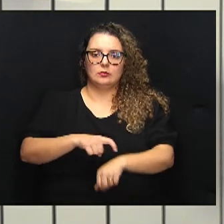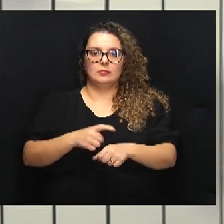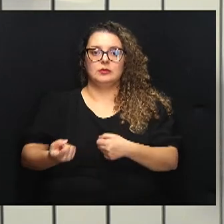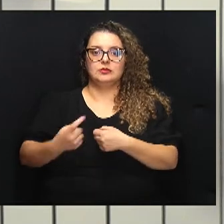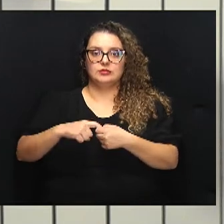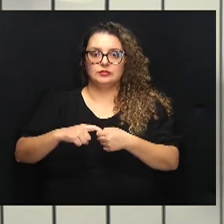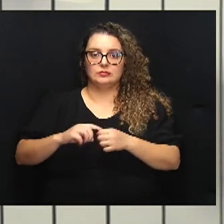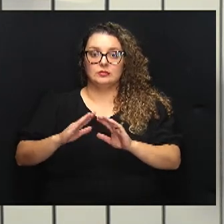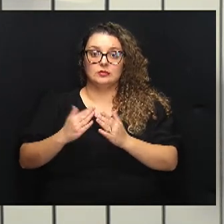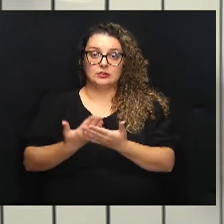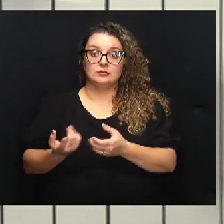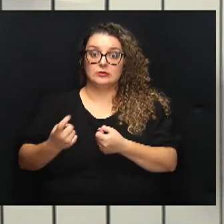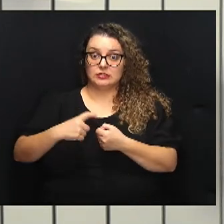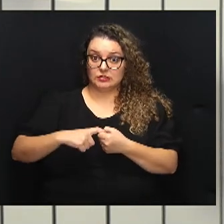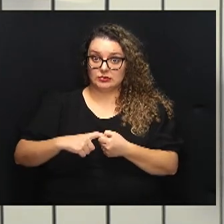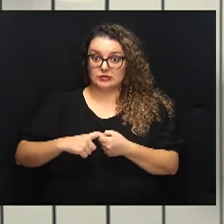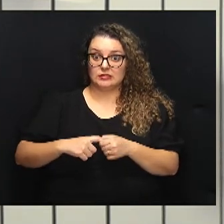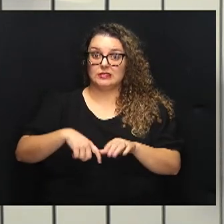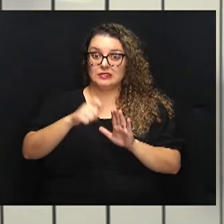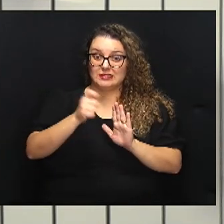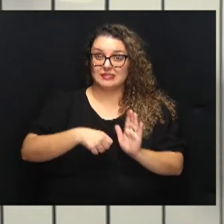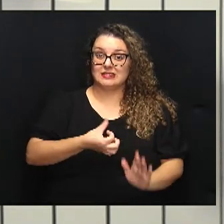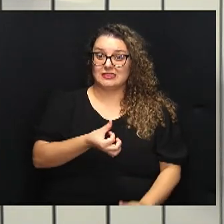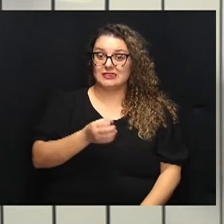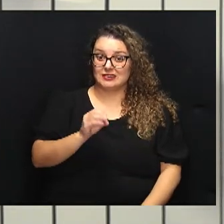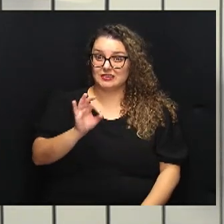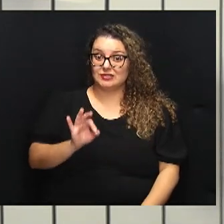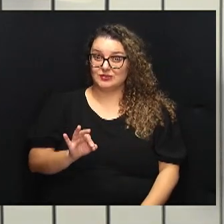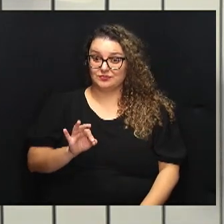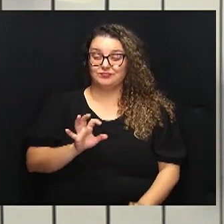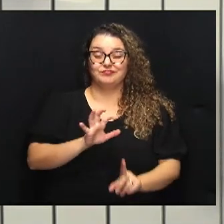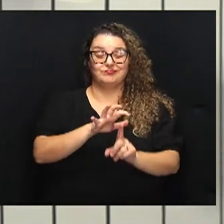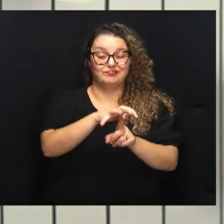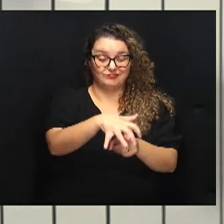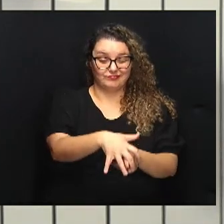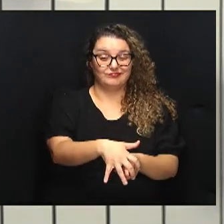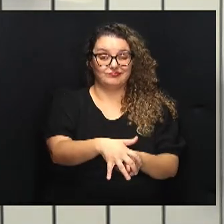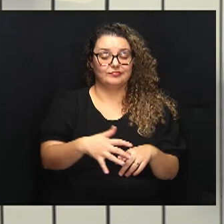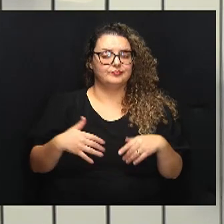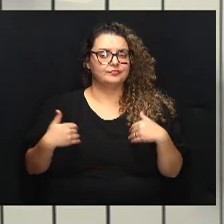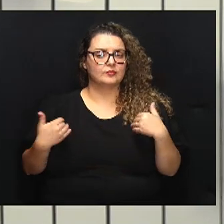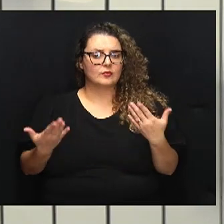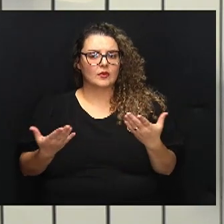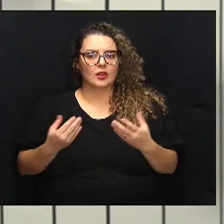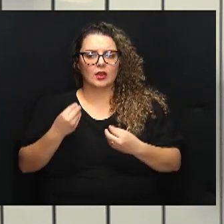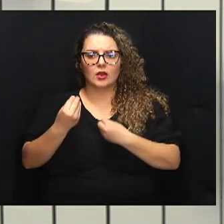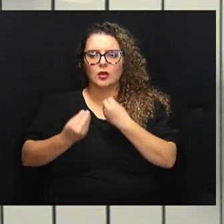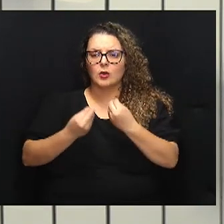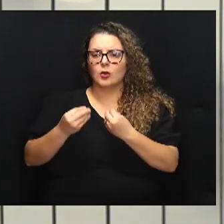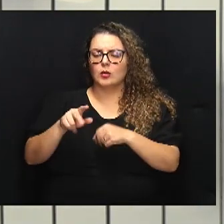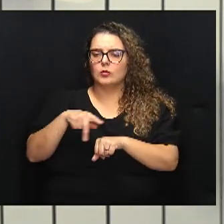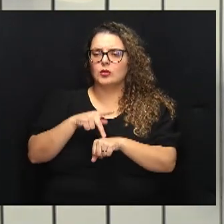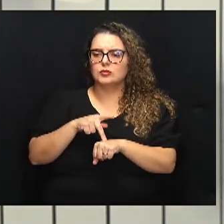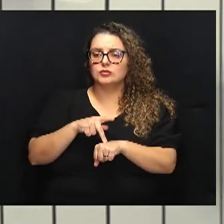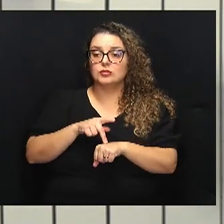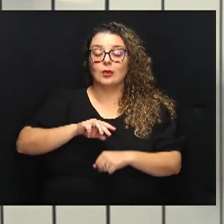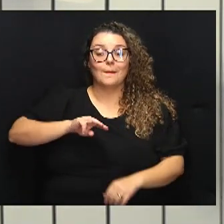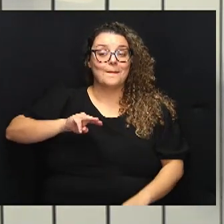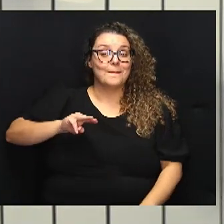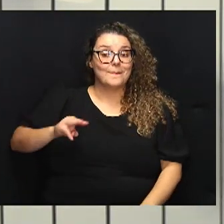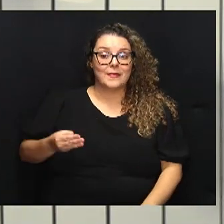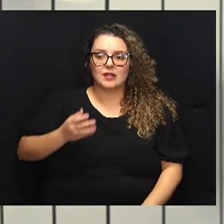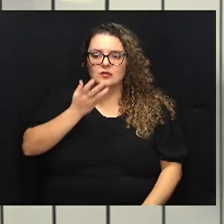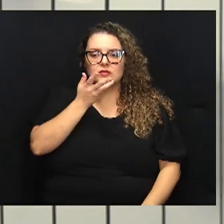um registro de mais de 60% nos casos de bullying. Então, como no país milhões de crianças